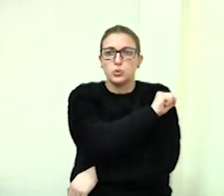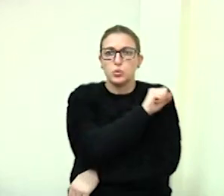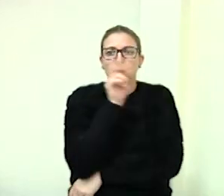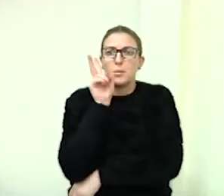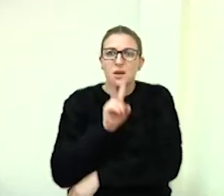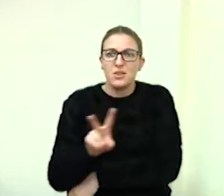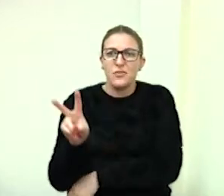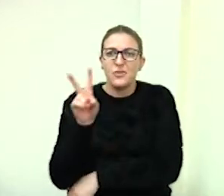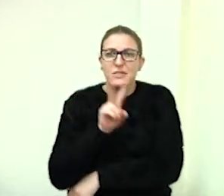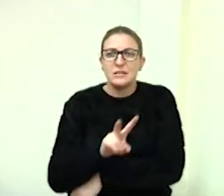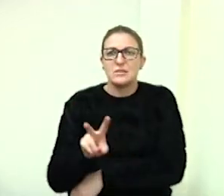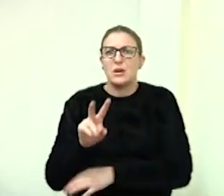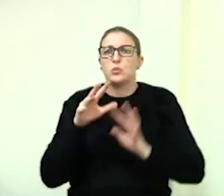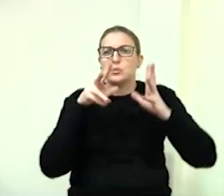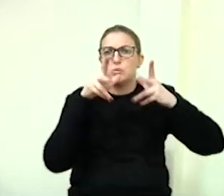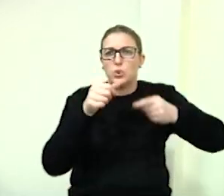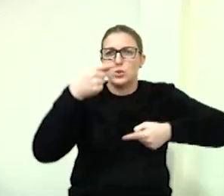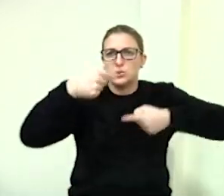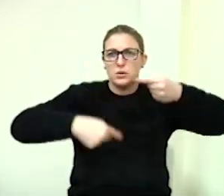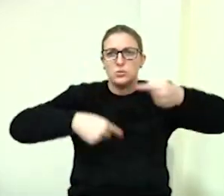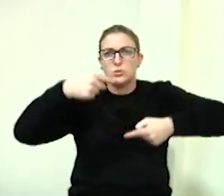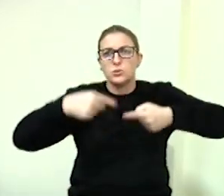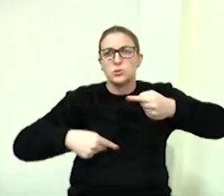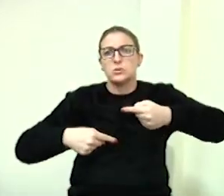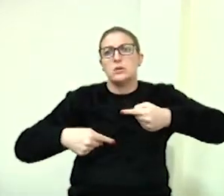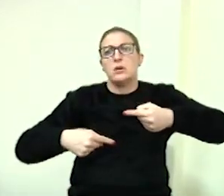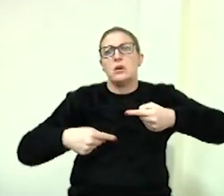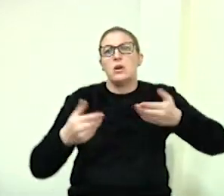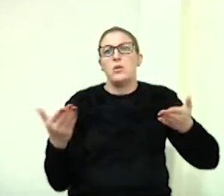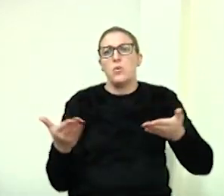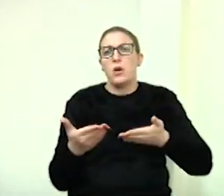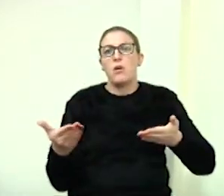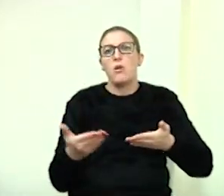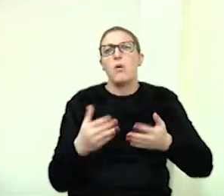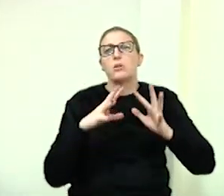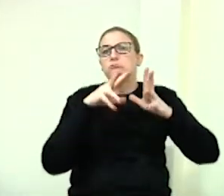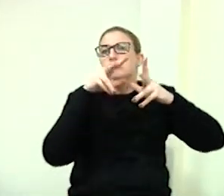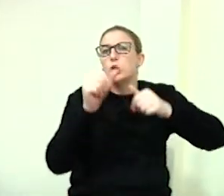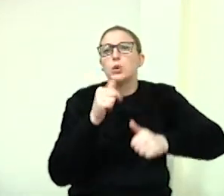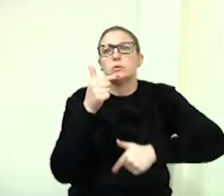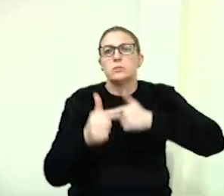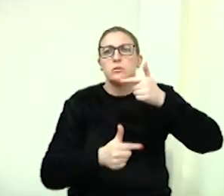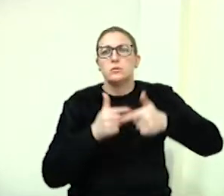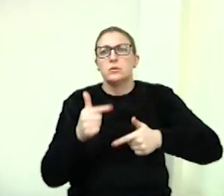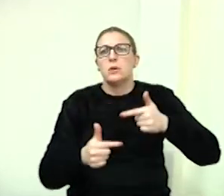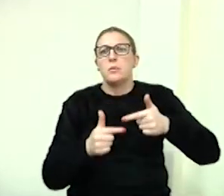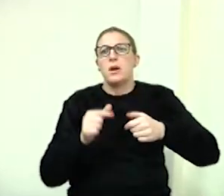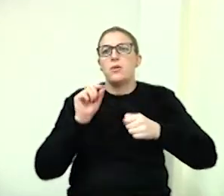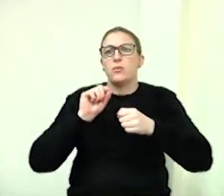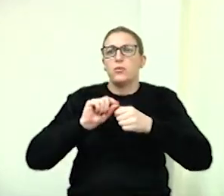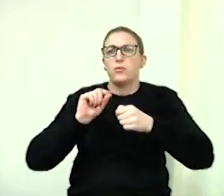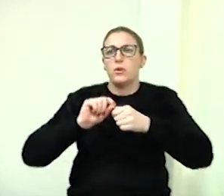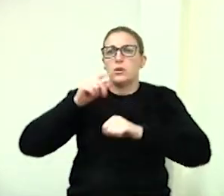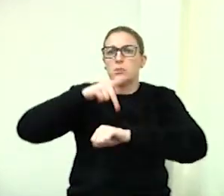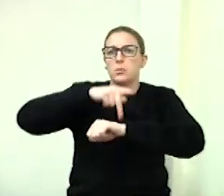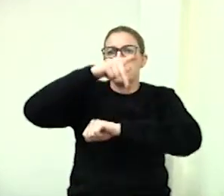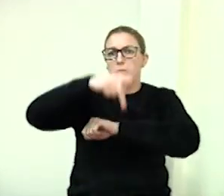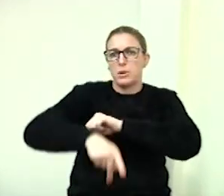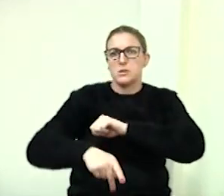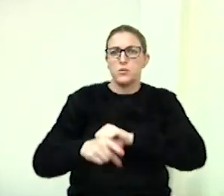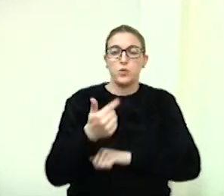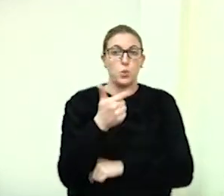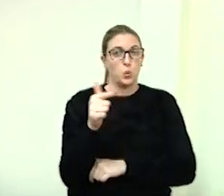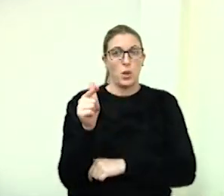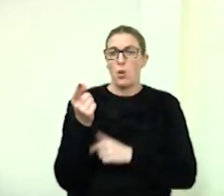debate sobre esta situação passa a ser coordenado, então, pela coordenadoria lá de Passo Fundo. Saliento aqui, não tenho nada contra a